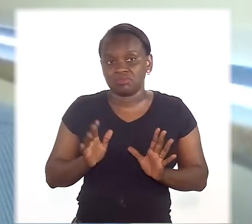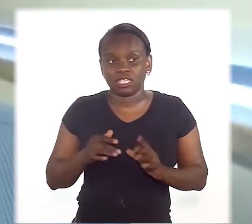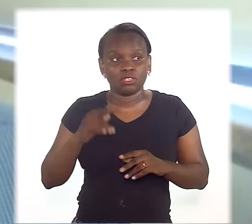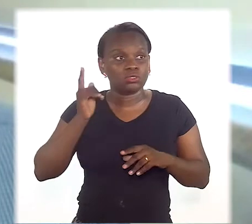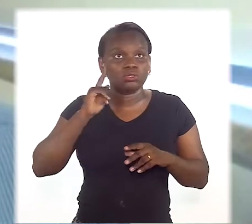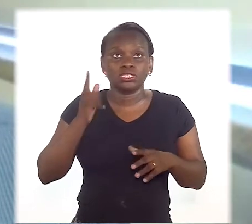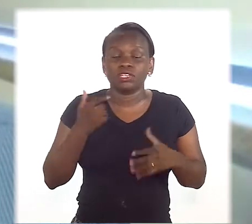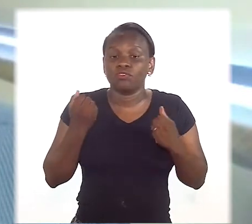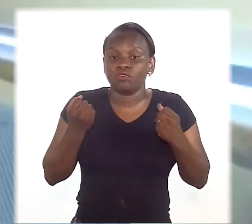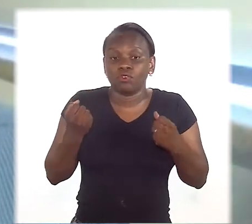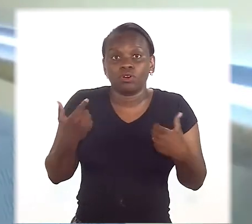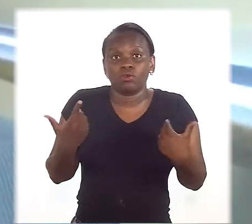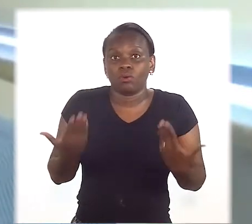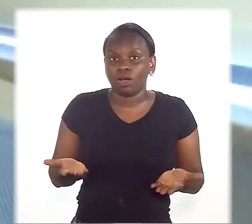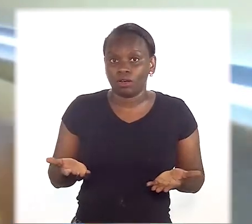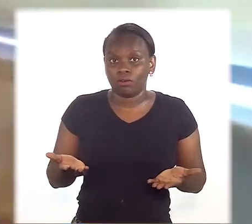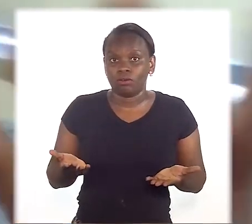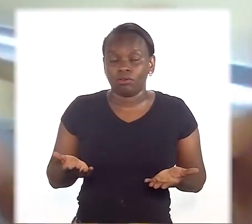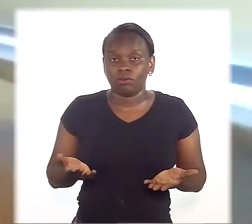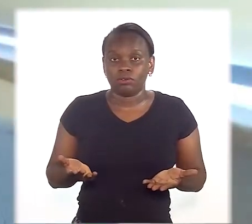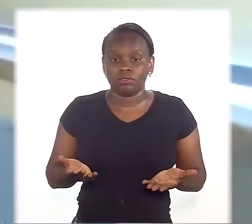Eu não sei que forças